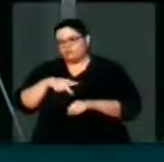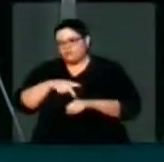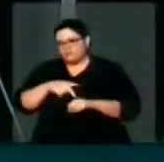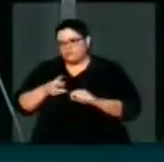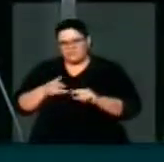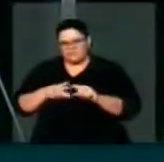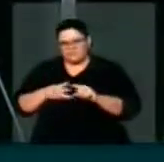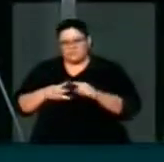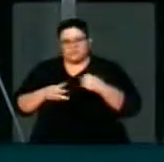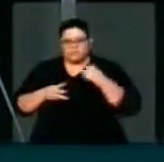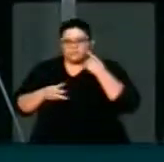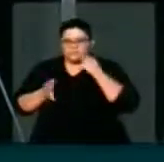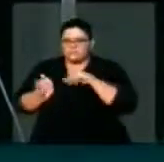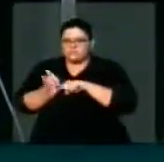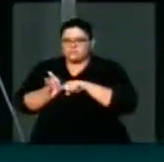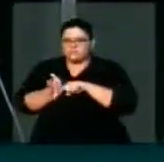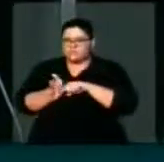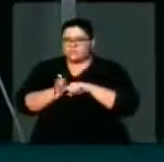baseada